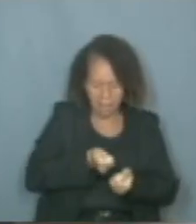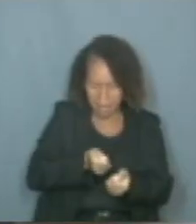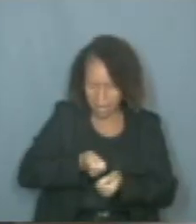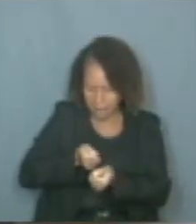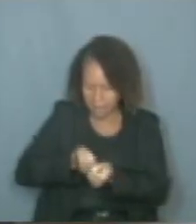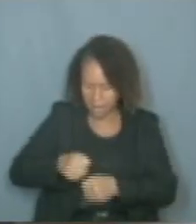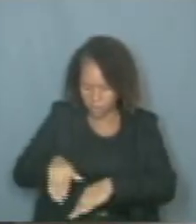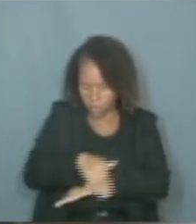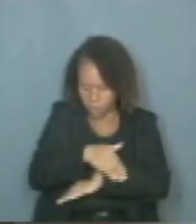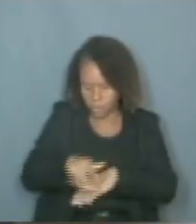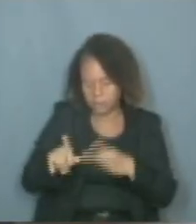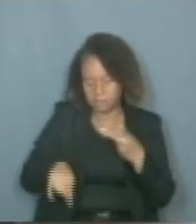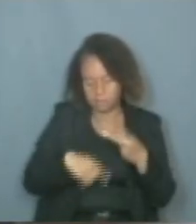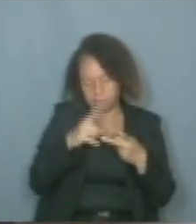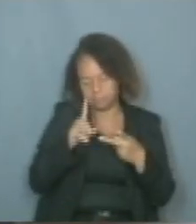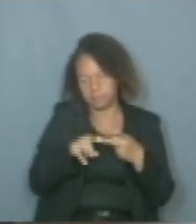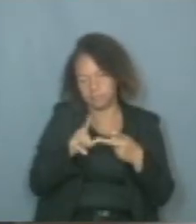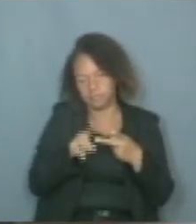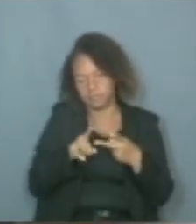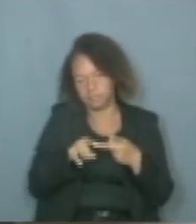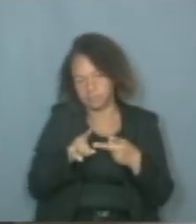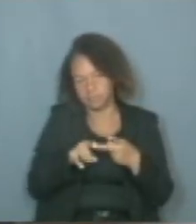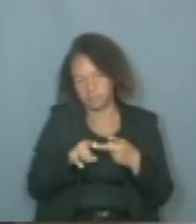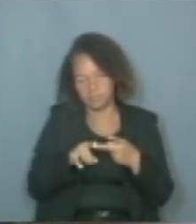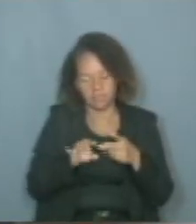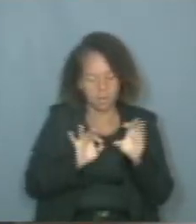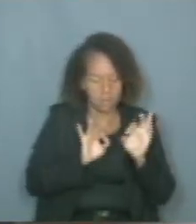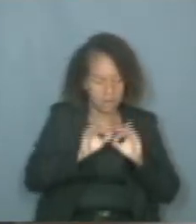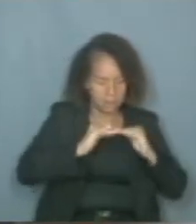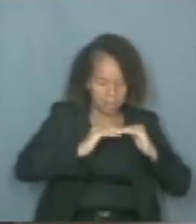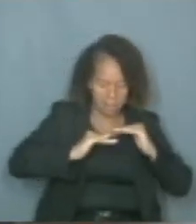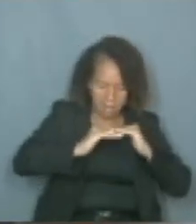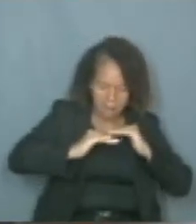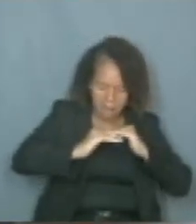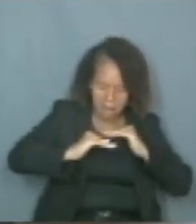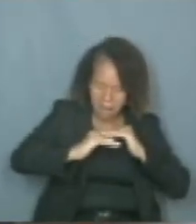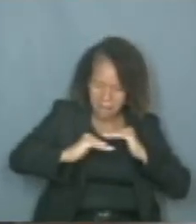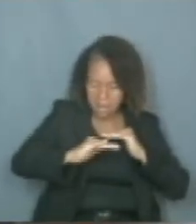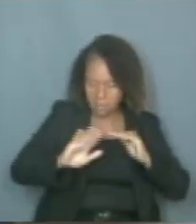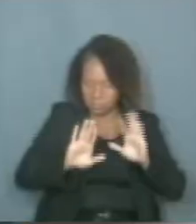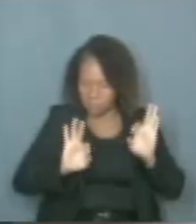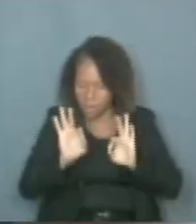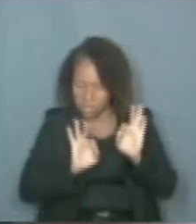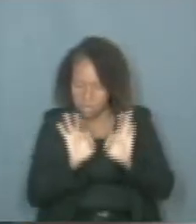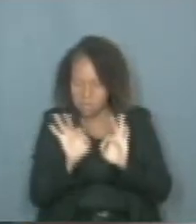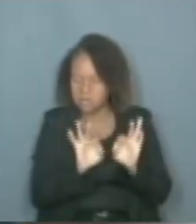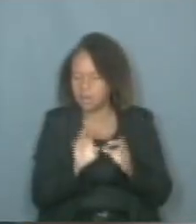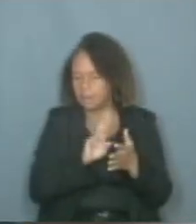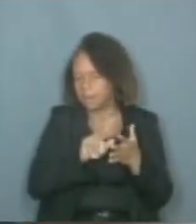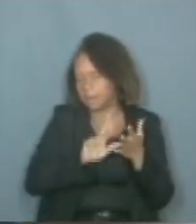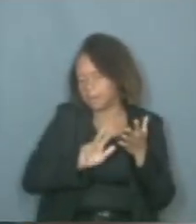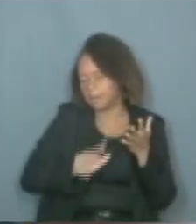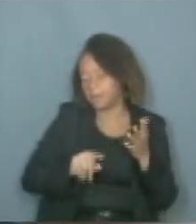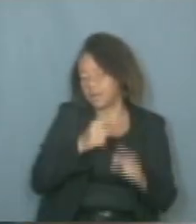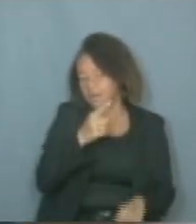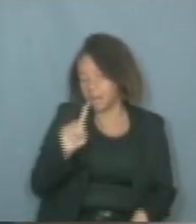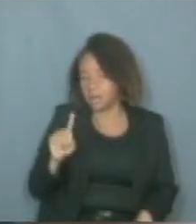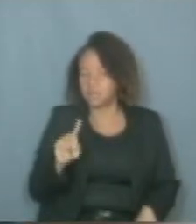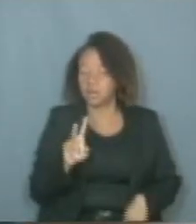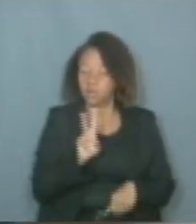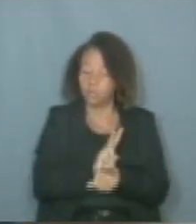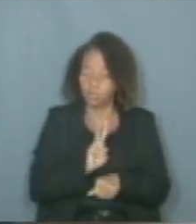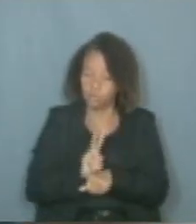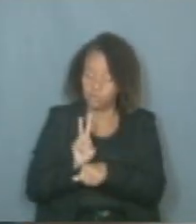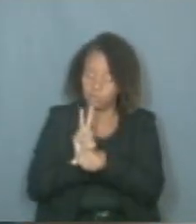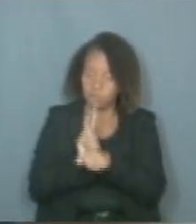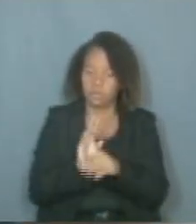capinação, são ações de reparo de calçadas, etc., que essas ações de zeladoria